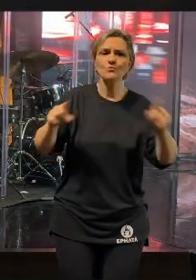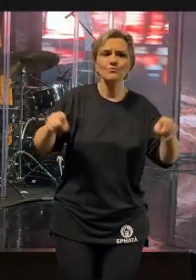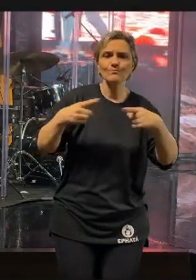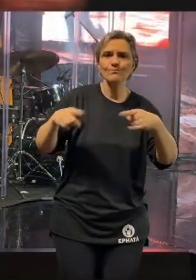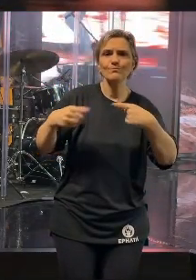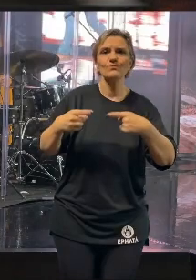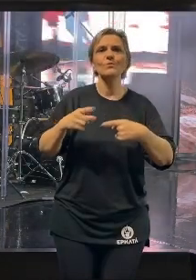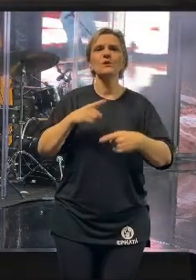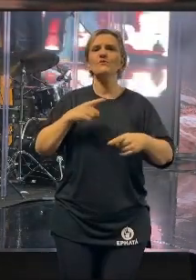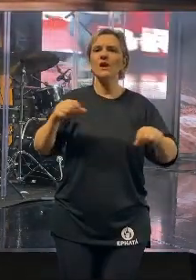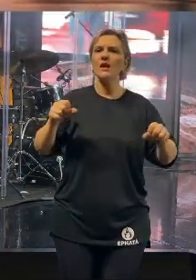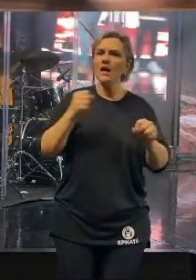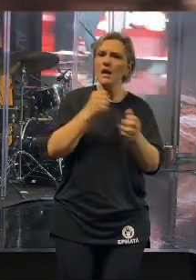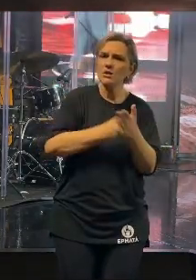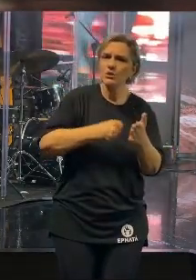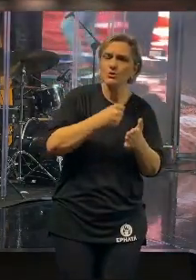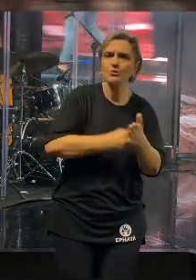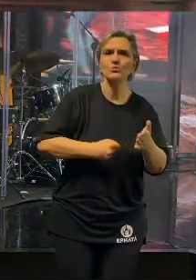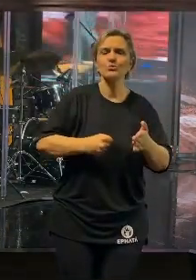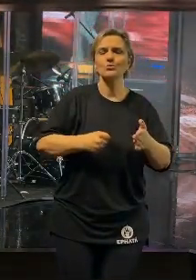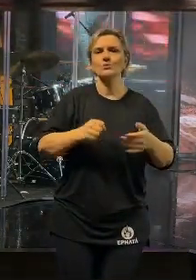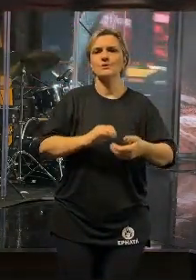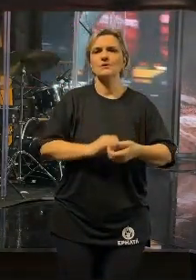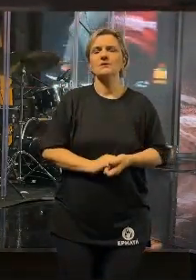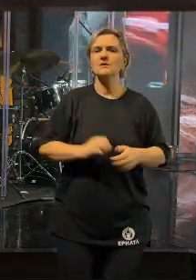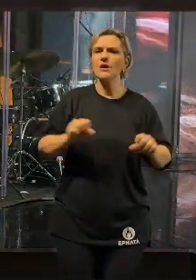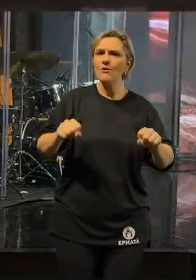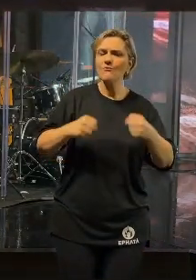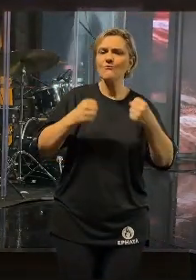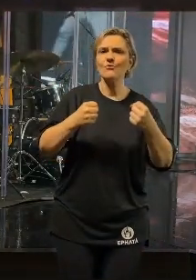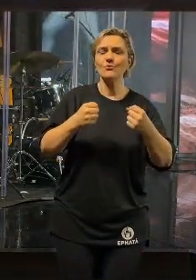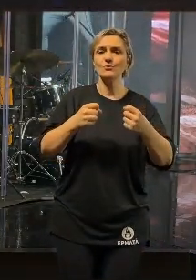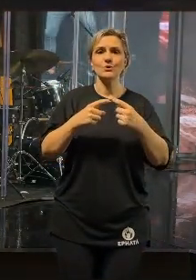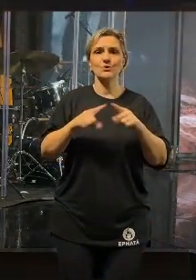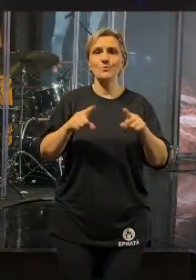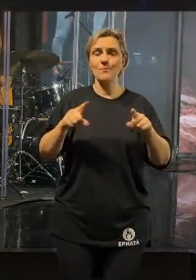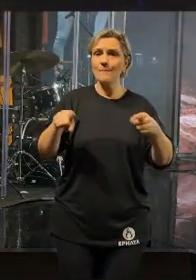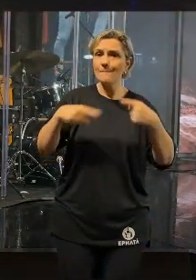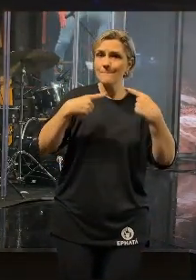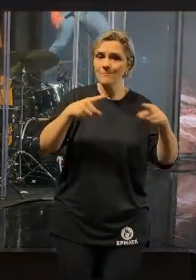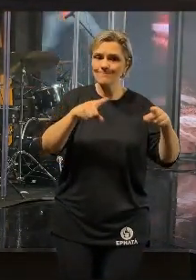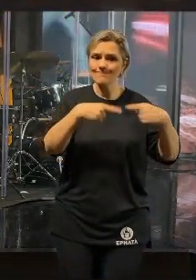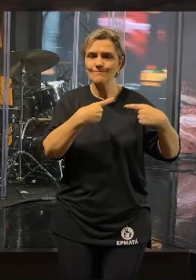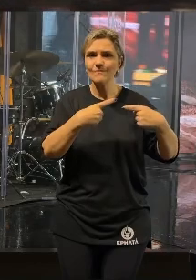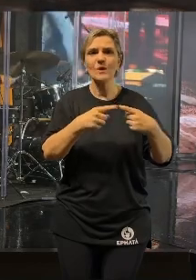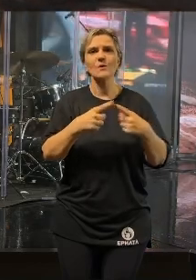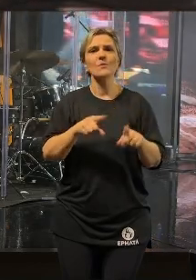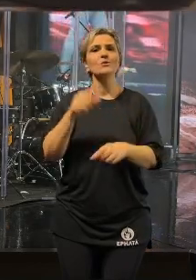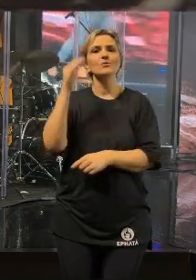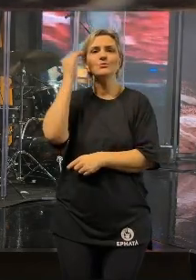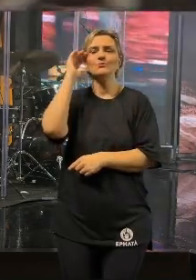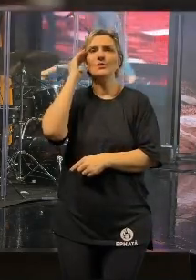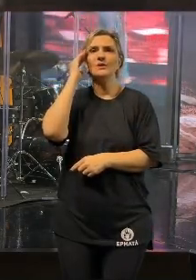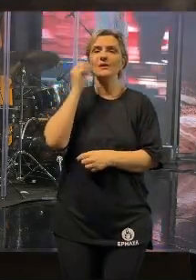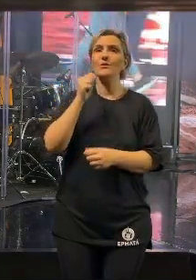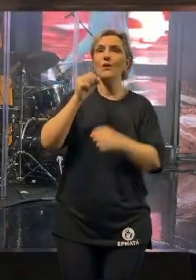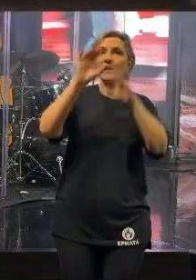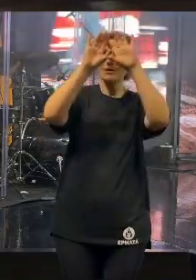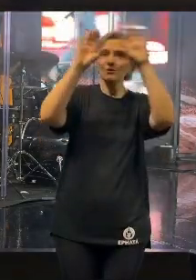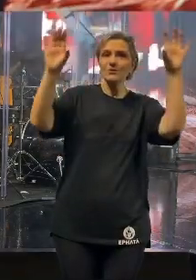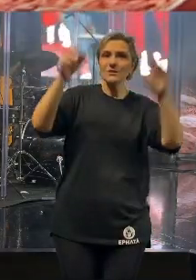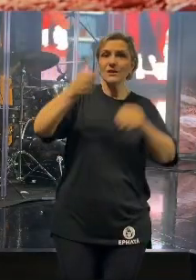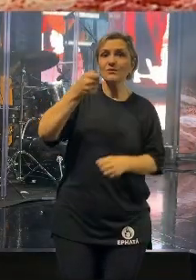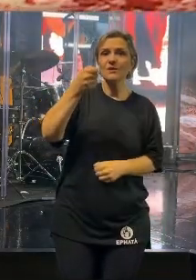desafios, que venham as lutas, que venham as afrontas. Mas uma coisa que eles ainda não entenderam é que quando os céus